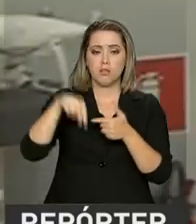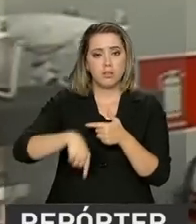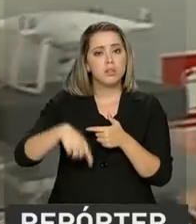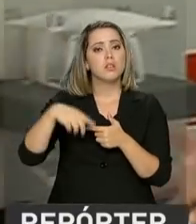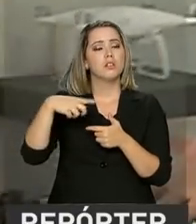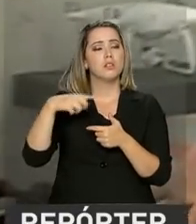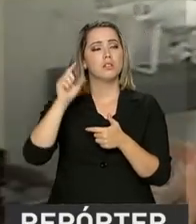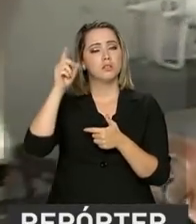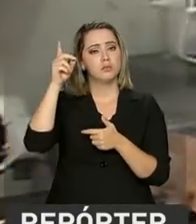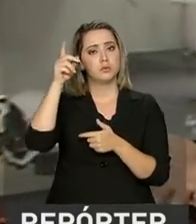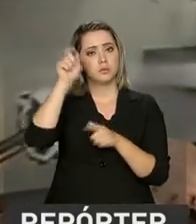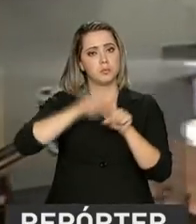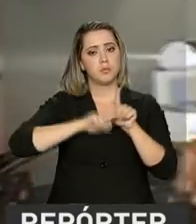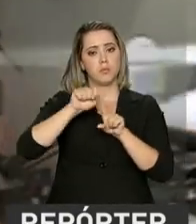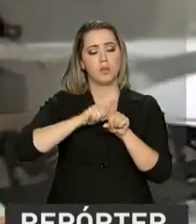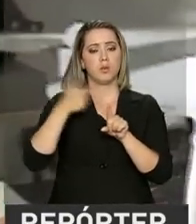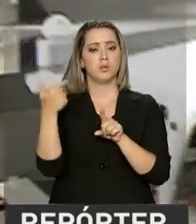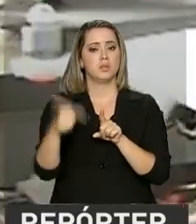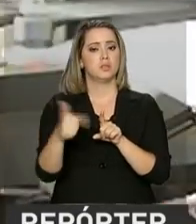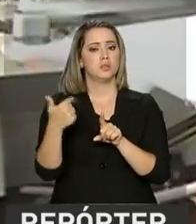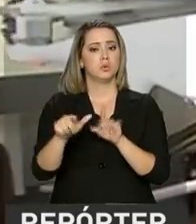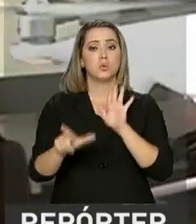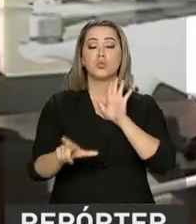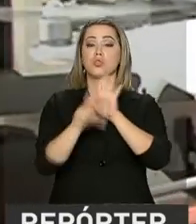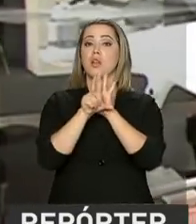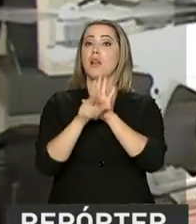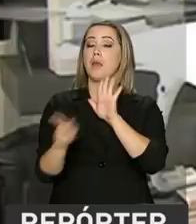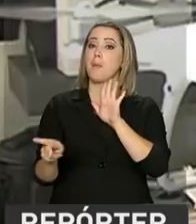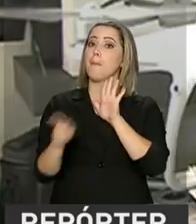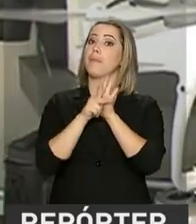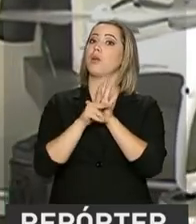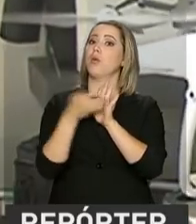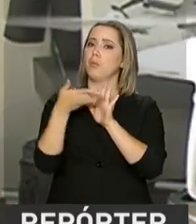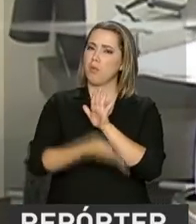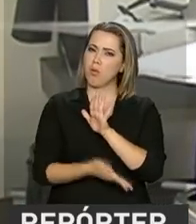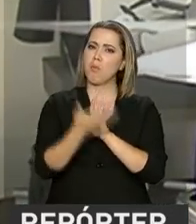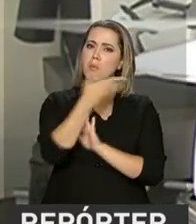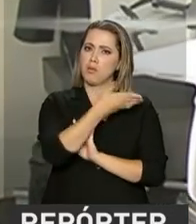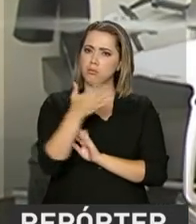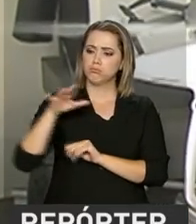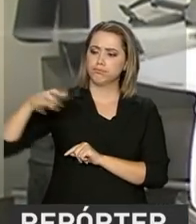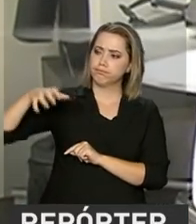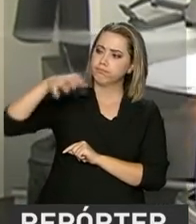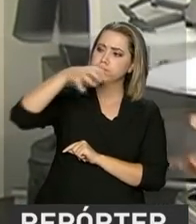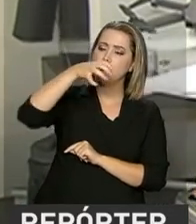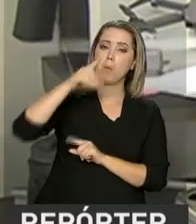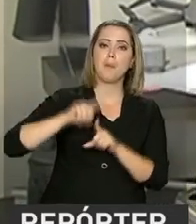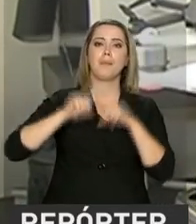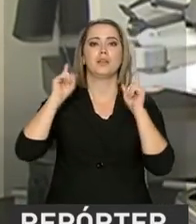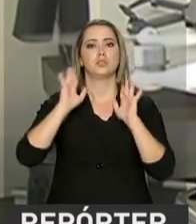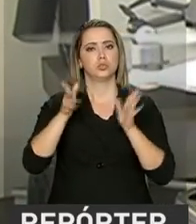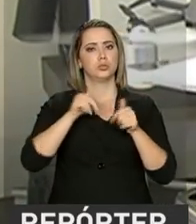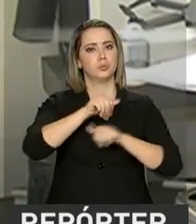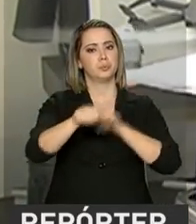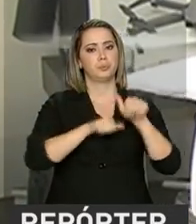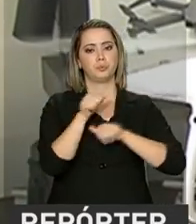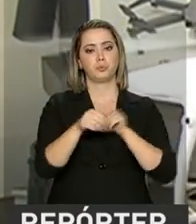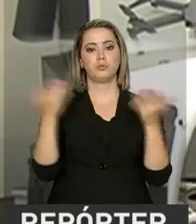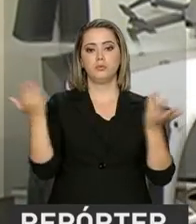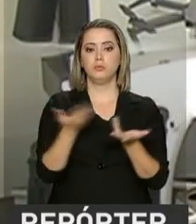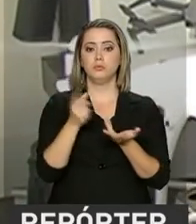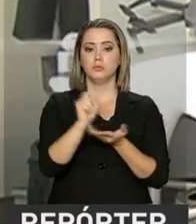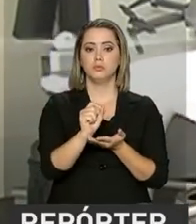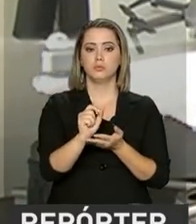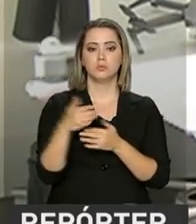mês, o Brasil não tinha uma legislação específica para esse tipo de aeronave. Mas tudo isso muda a partir de